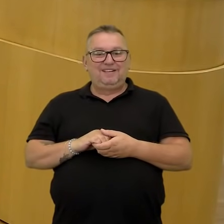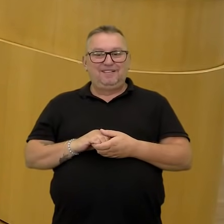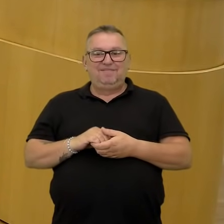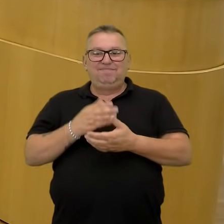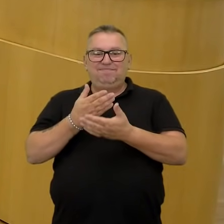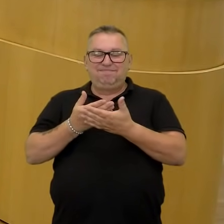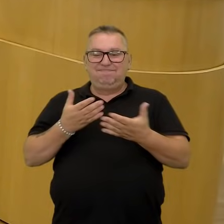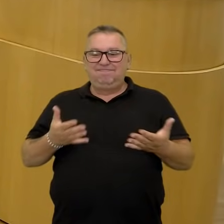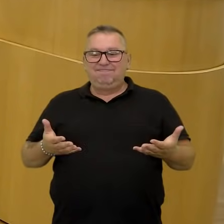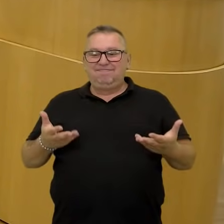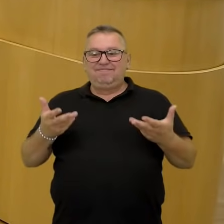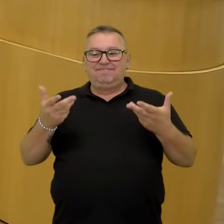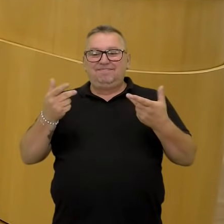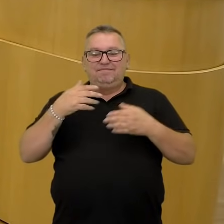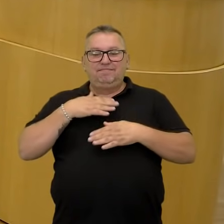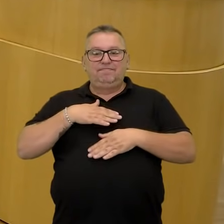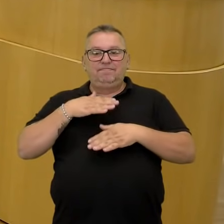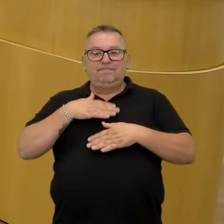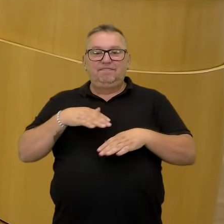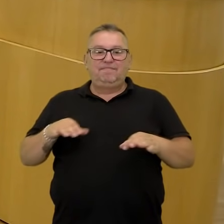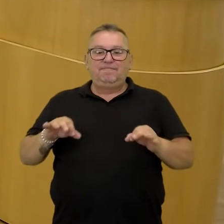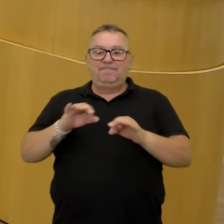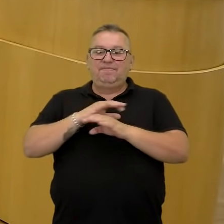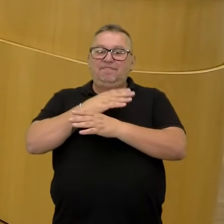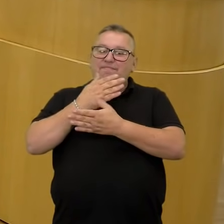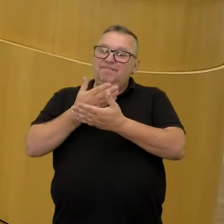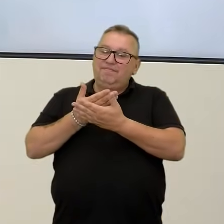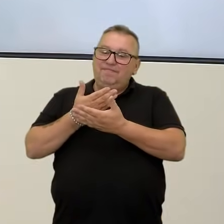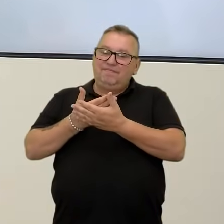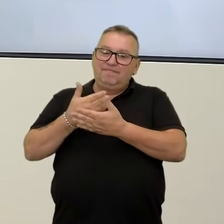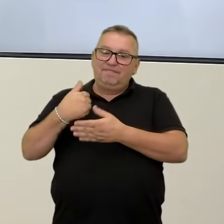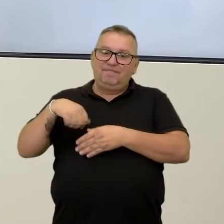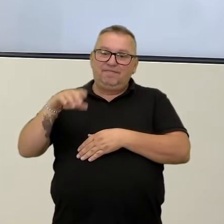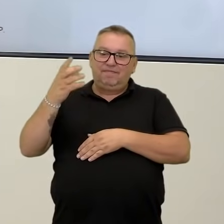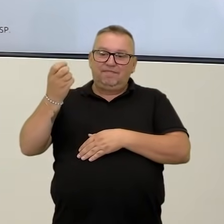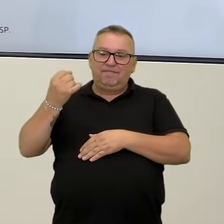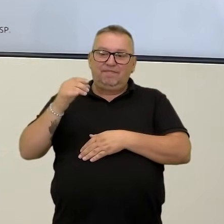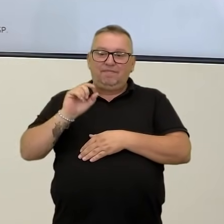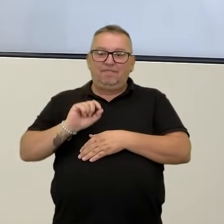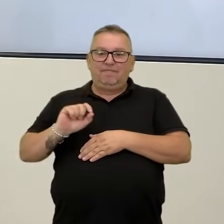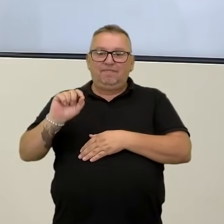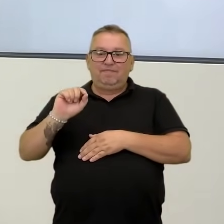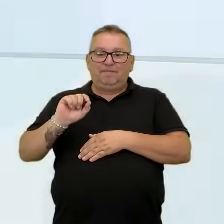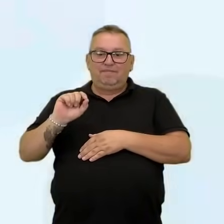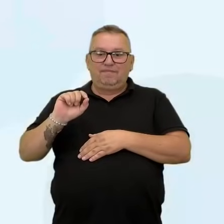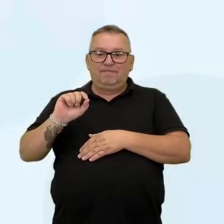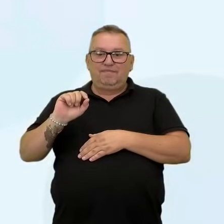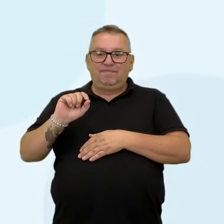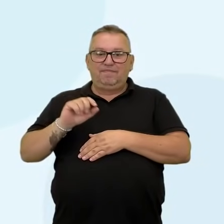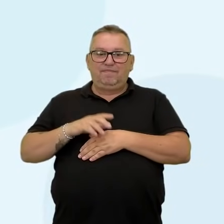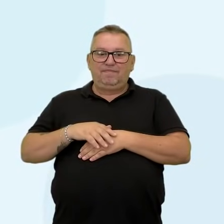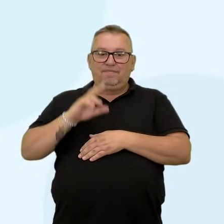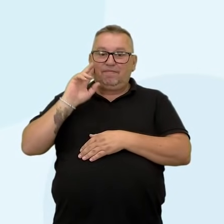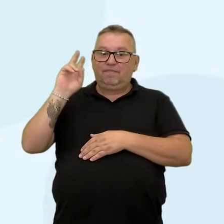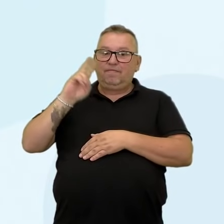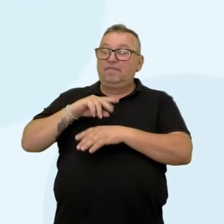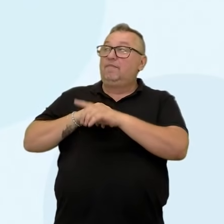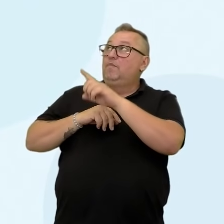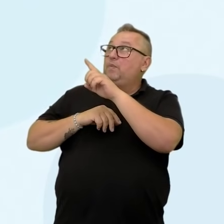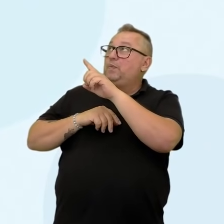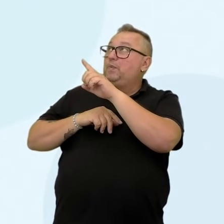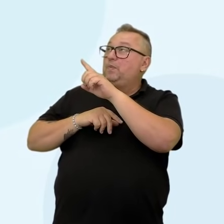sensacional essa aula aí velho tranquilo que pena que tá acabando nós vamos definir isso aí ó vamos lá seis anos mergulhados na